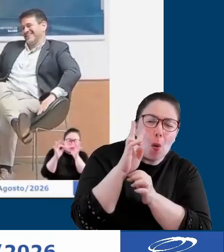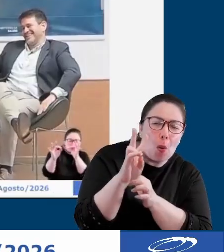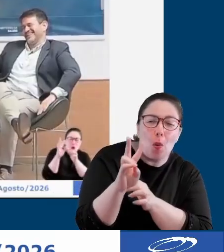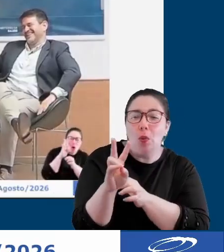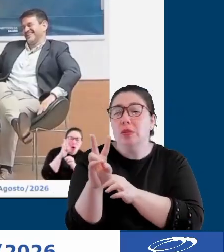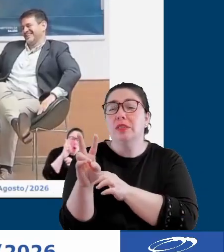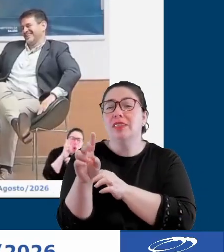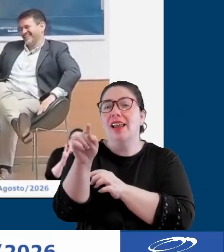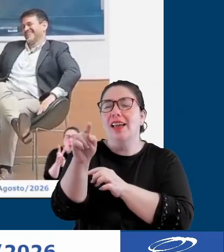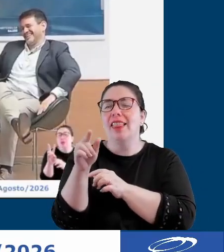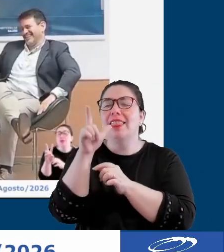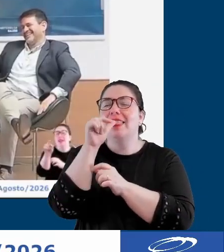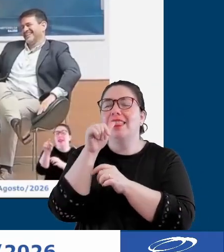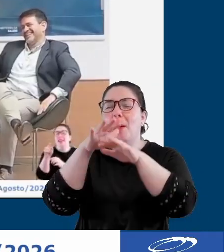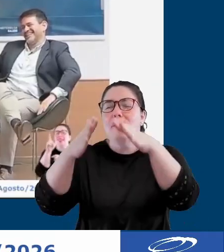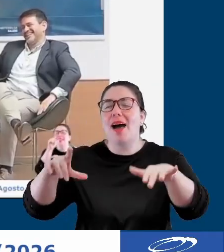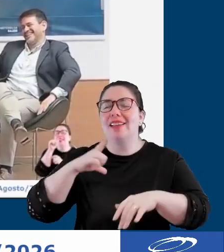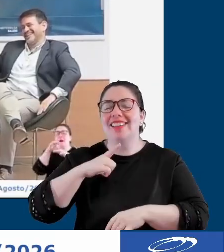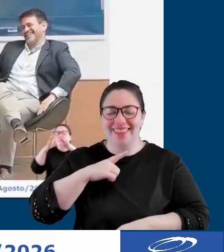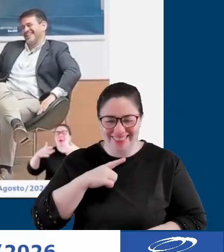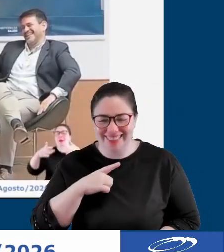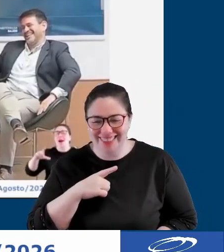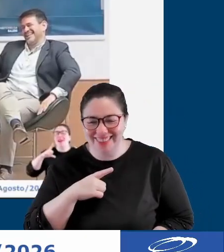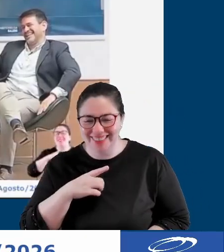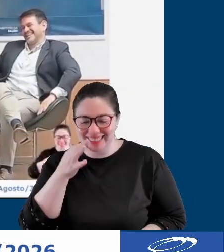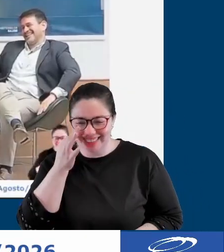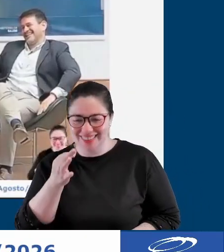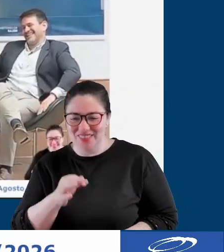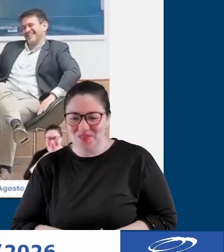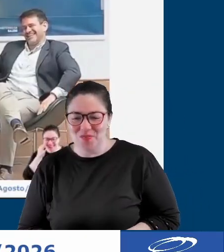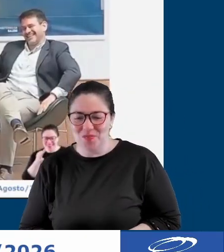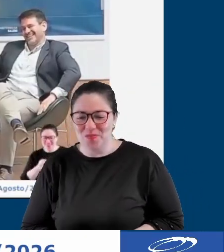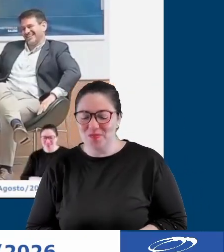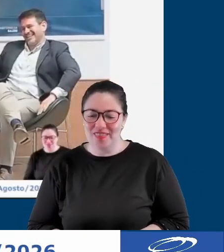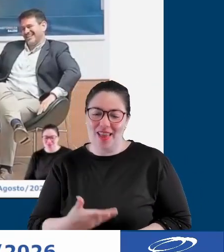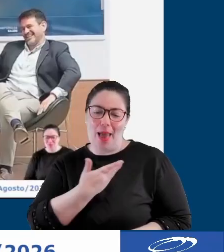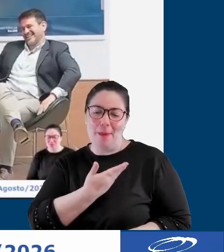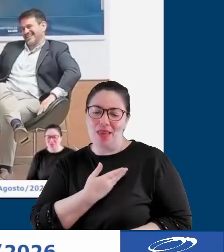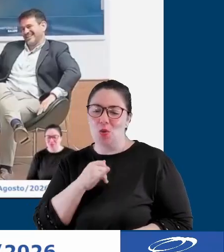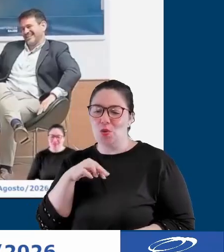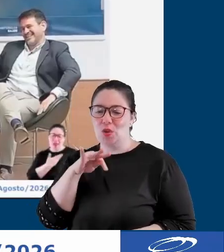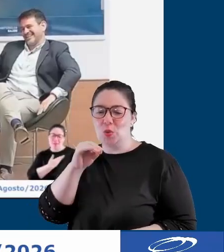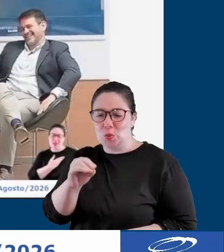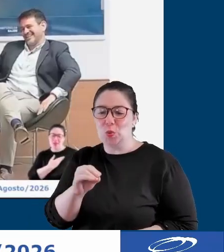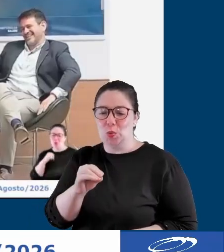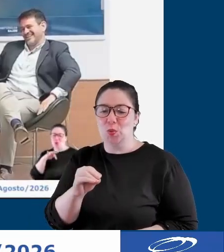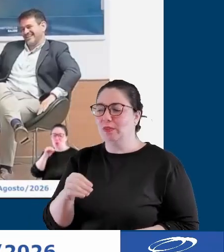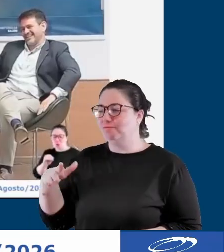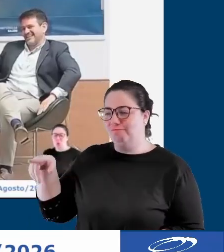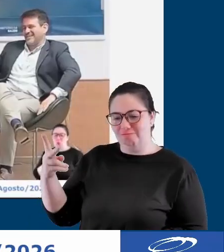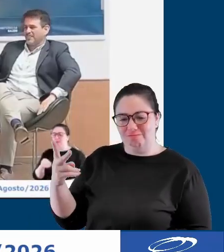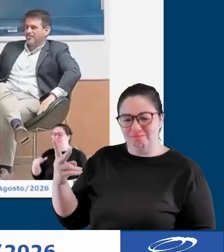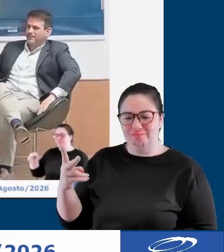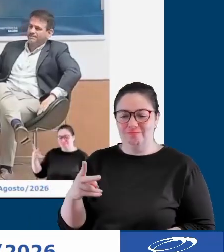mar daqui também, daqui de São Paulo. Então, são grandes amigos do Into, Alderico, Carelli, toda a turma aí. E, infelizmente,